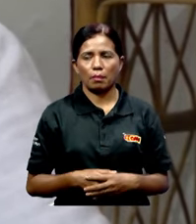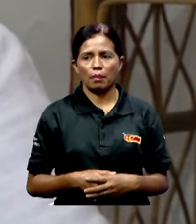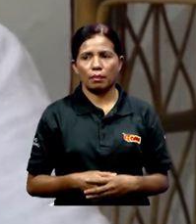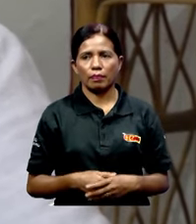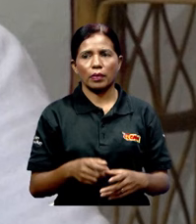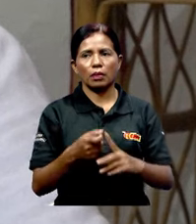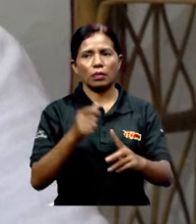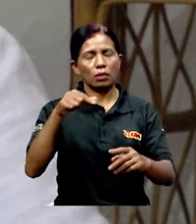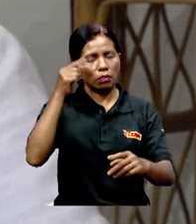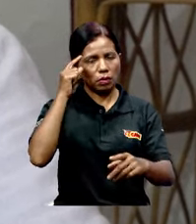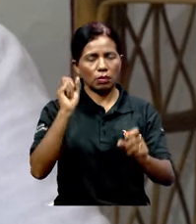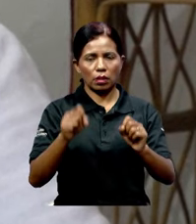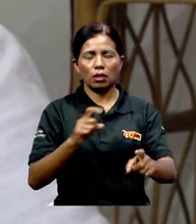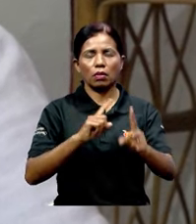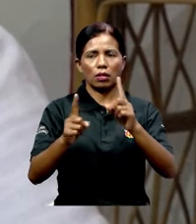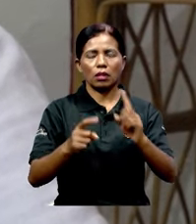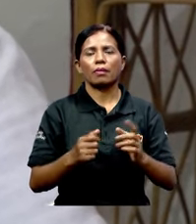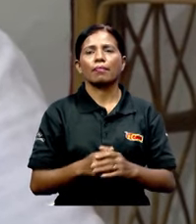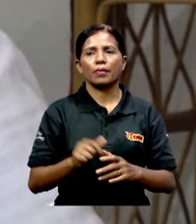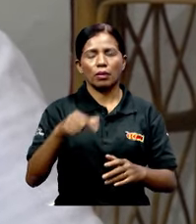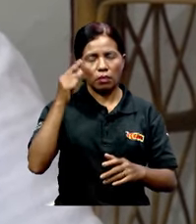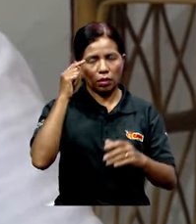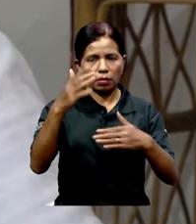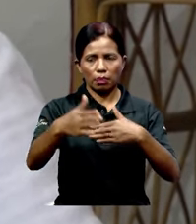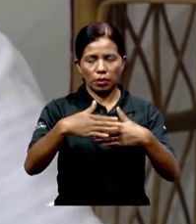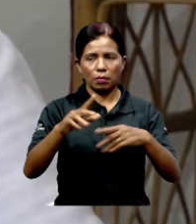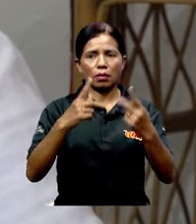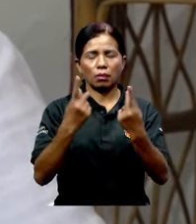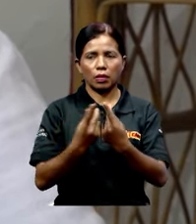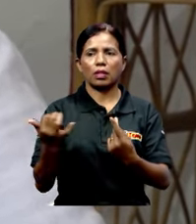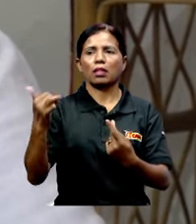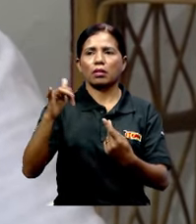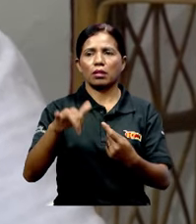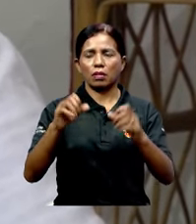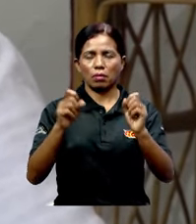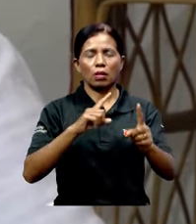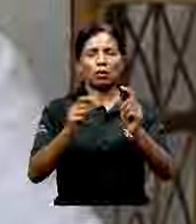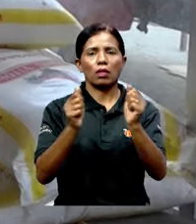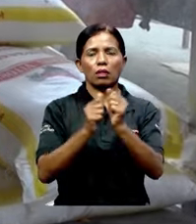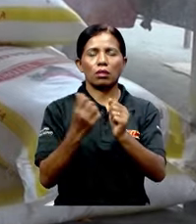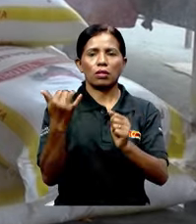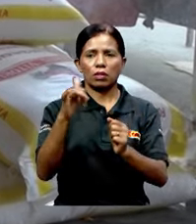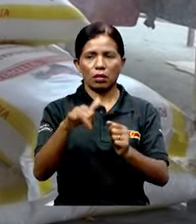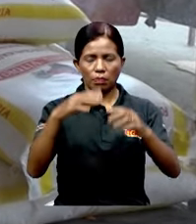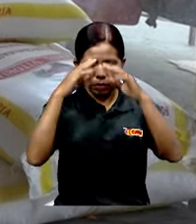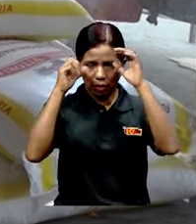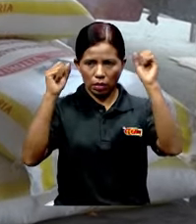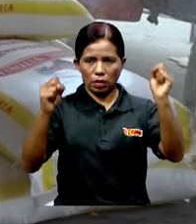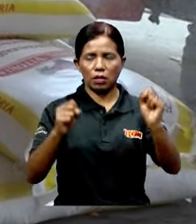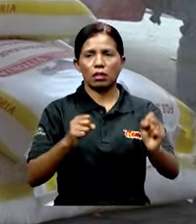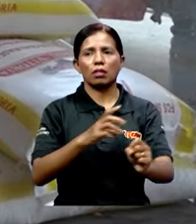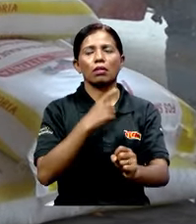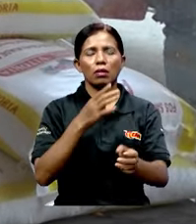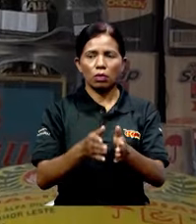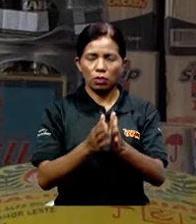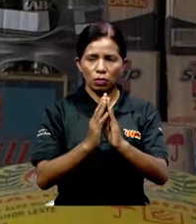parte do governo tem se explica. E parte do governo tem que ser ver se vai a companhia Sira para a colheria com Sira. Presidente Tane Consumidor Nemos, o